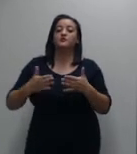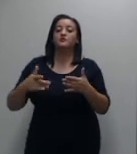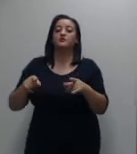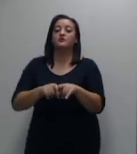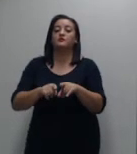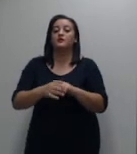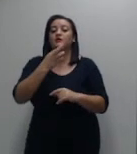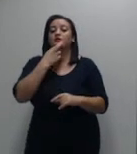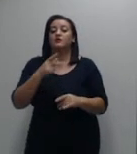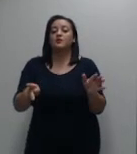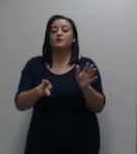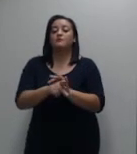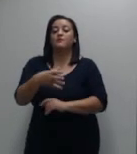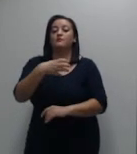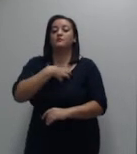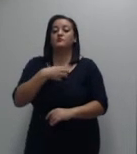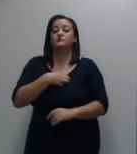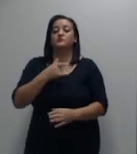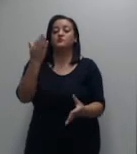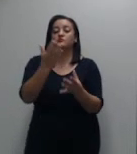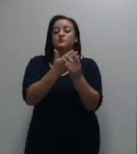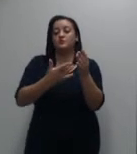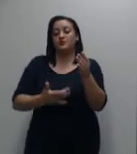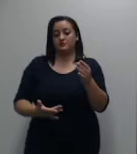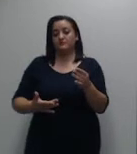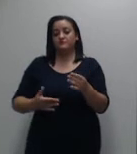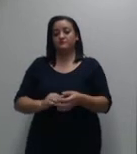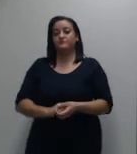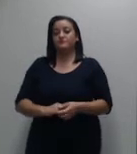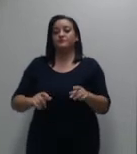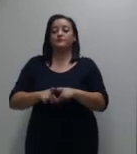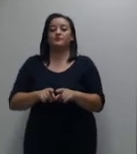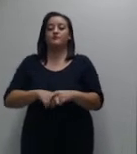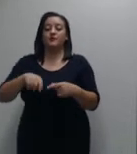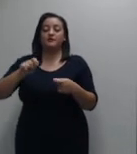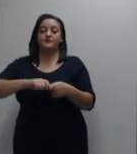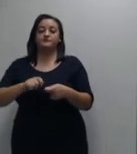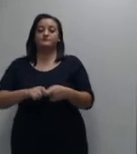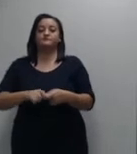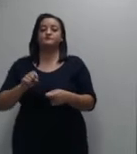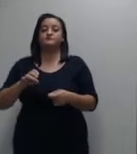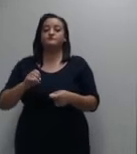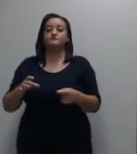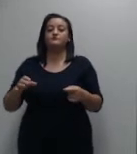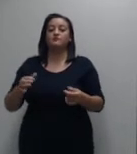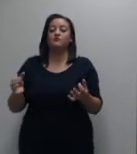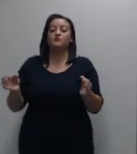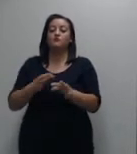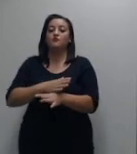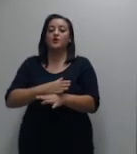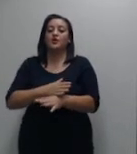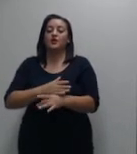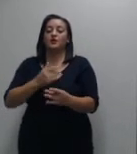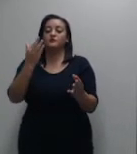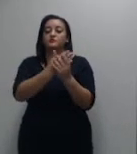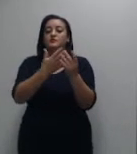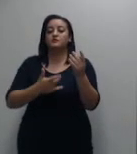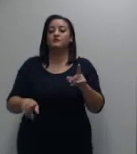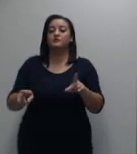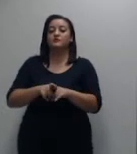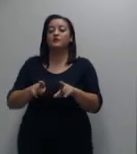decorre da própria natureza dos embargos declaratórios a inteligência não é o fim dos embargos de declaração